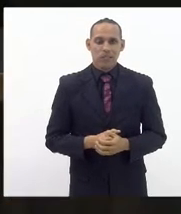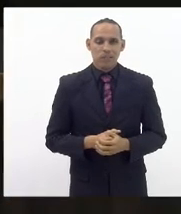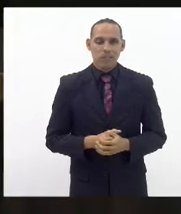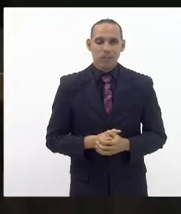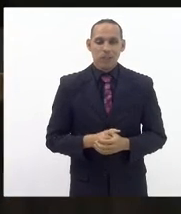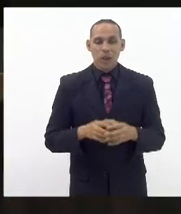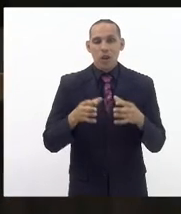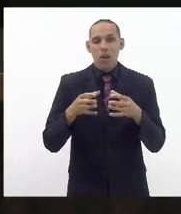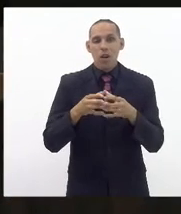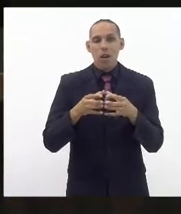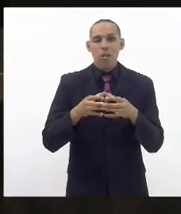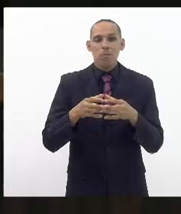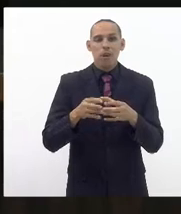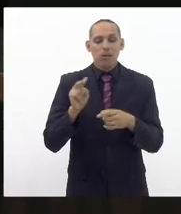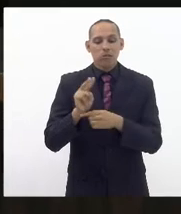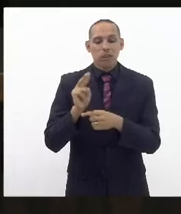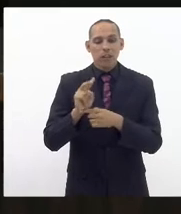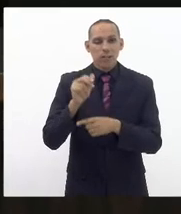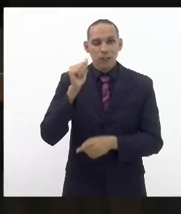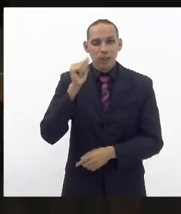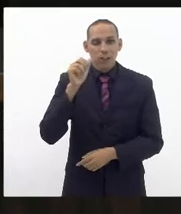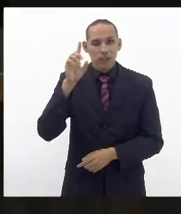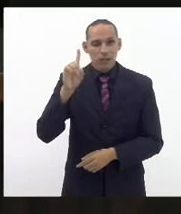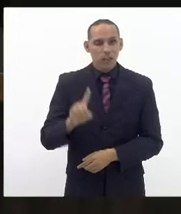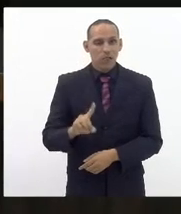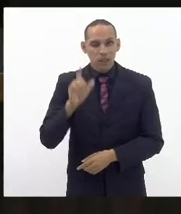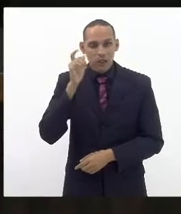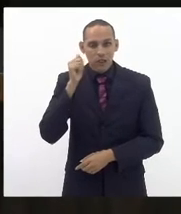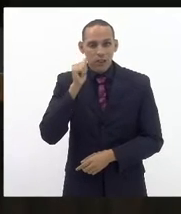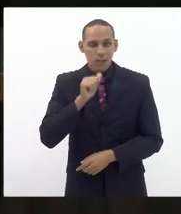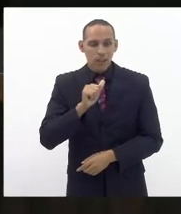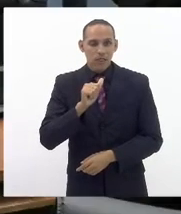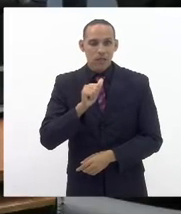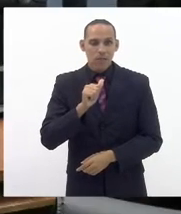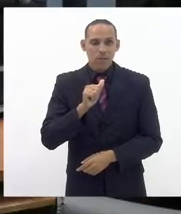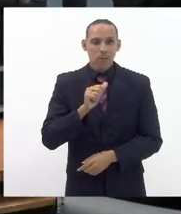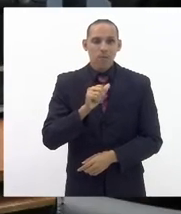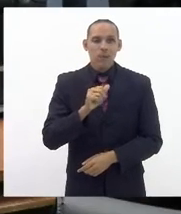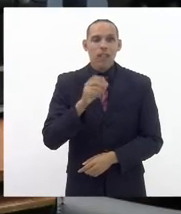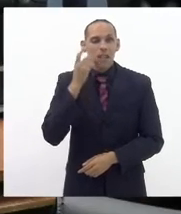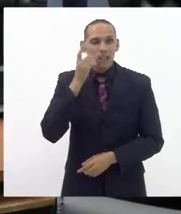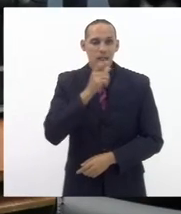Pela Comissão de Defesa dos Direitos da Mulher, deputada enfermeira Rejane.